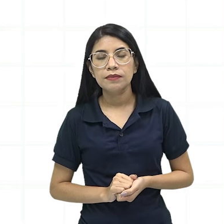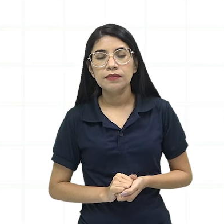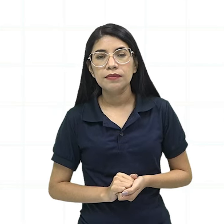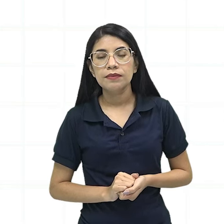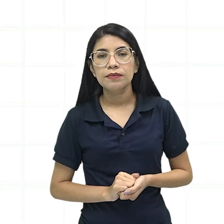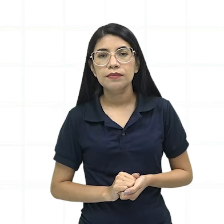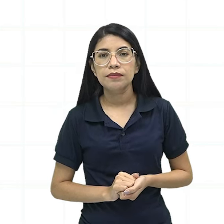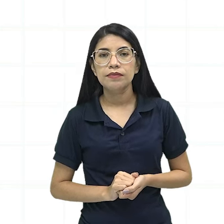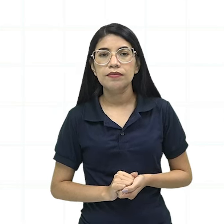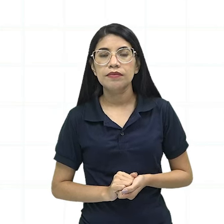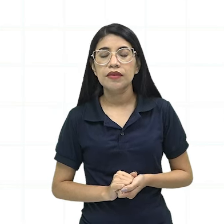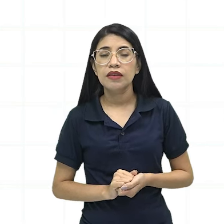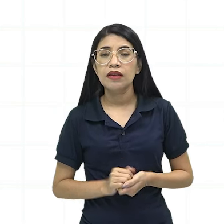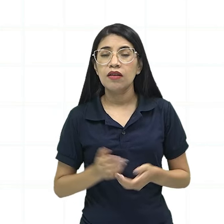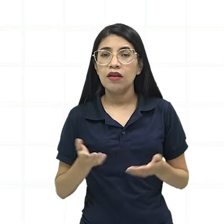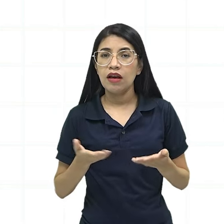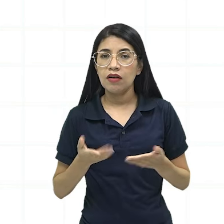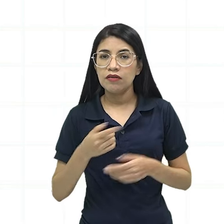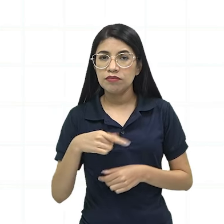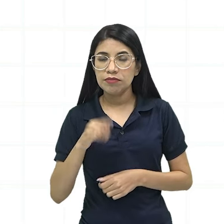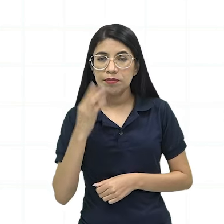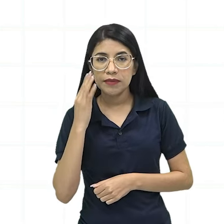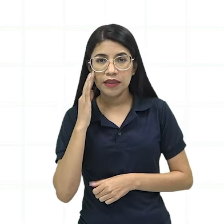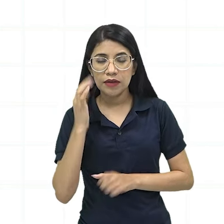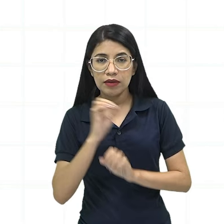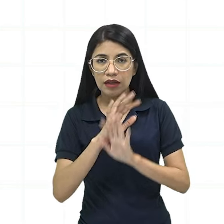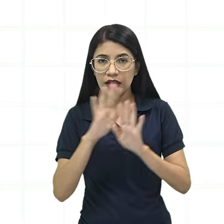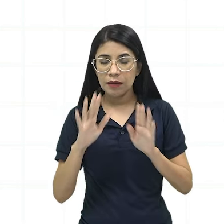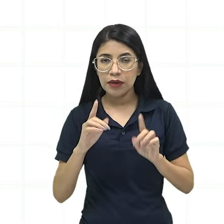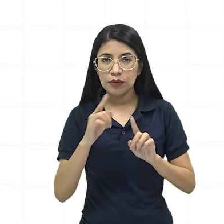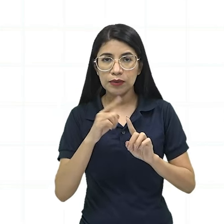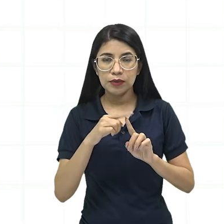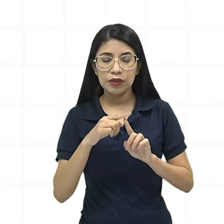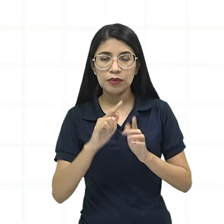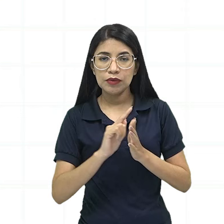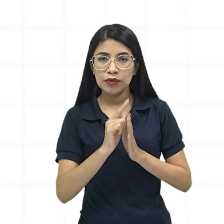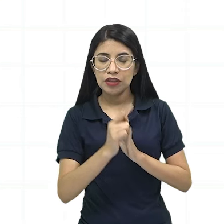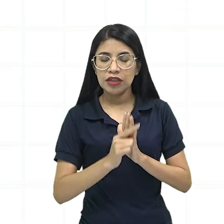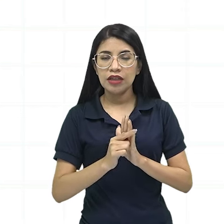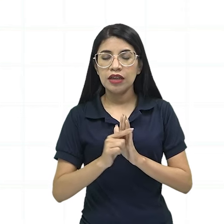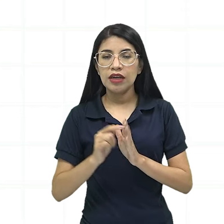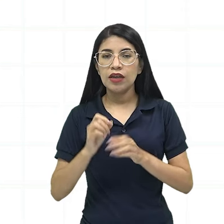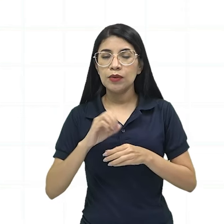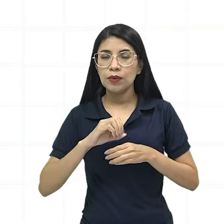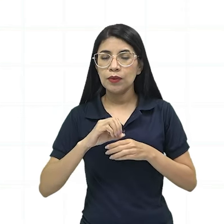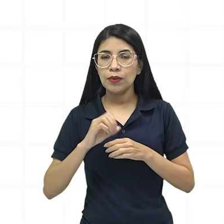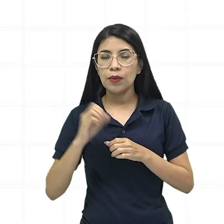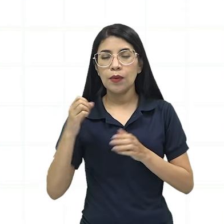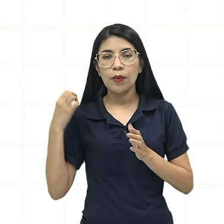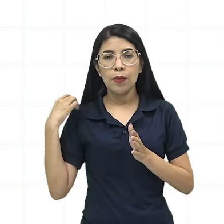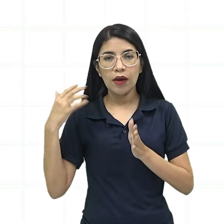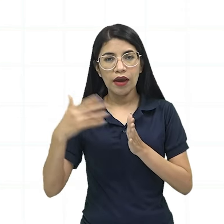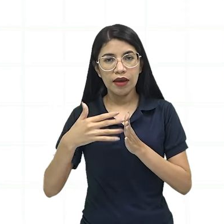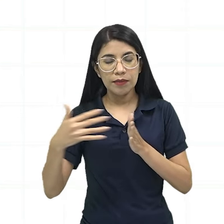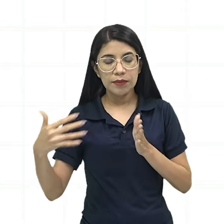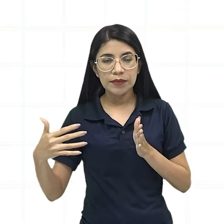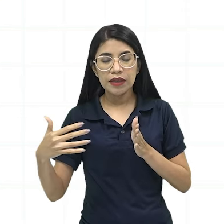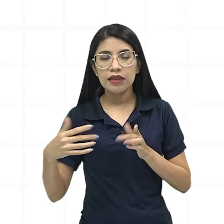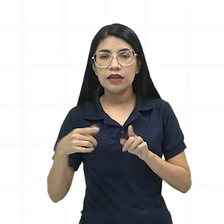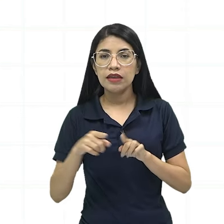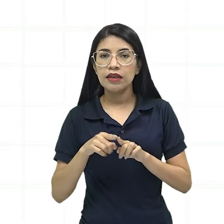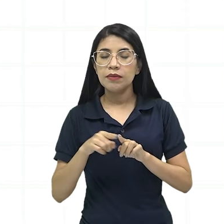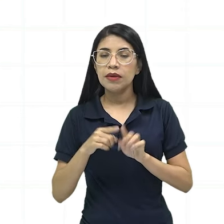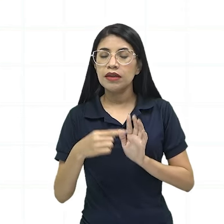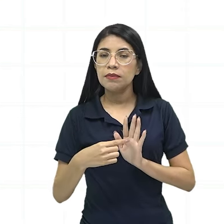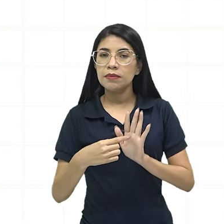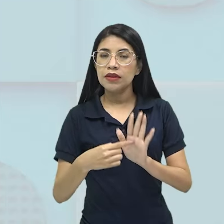Muito bem, então agora que você já entendeu o gênero épico, esse gênero que